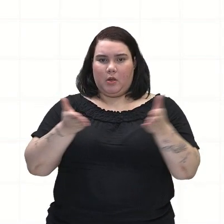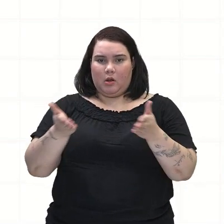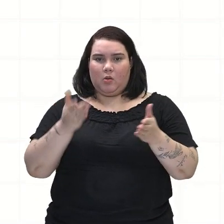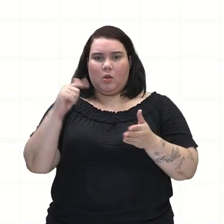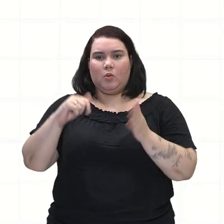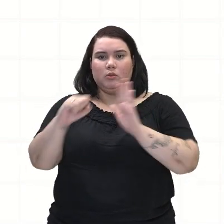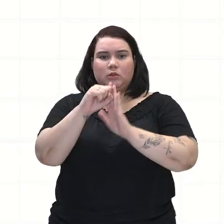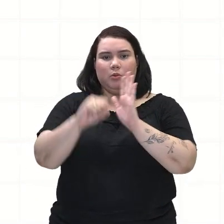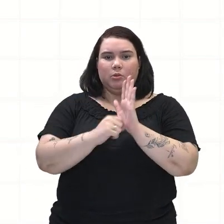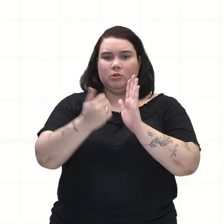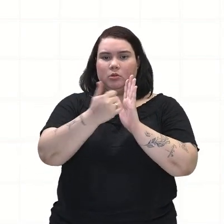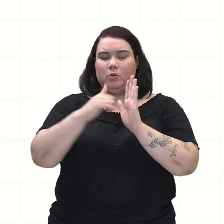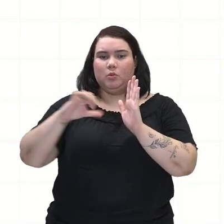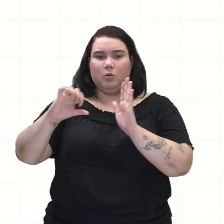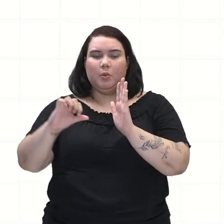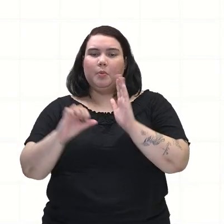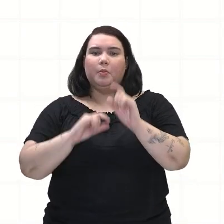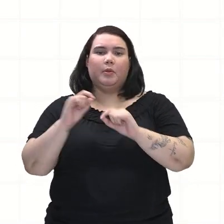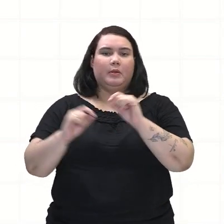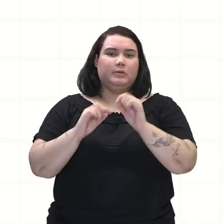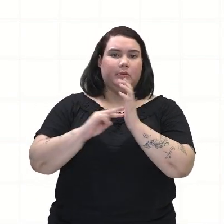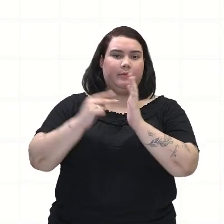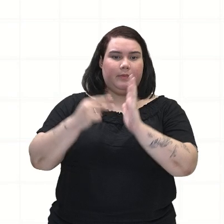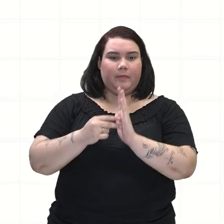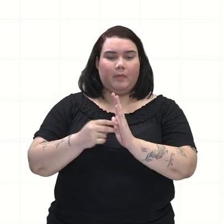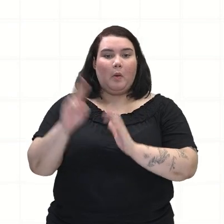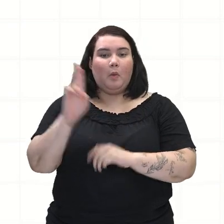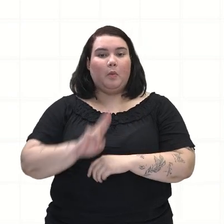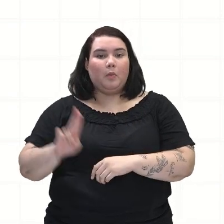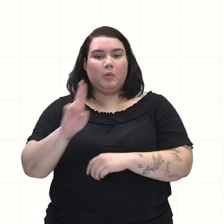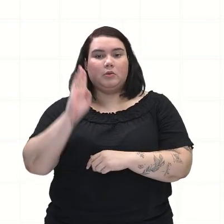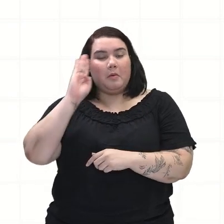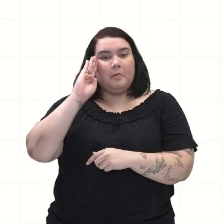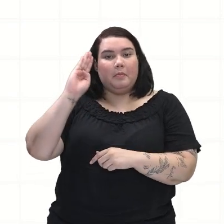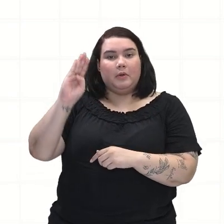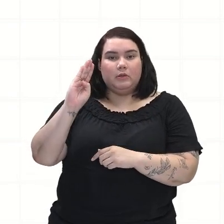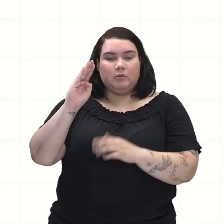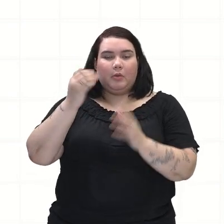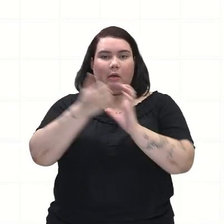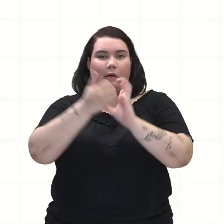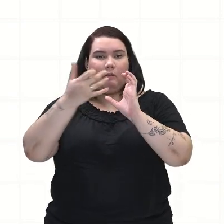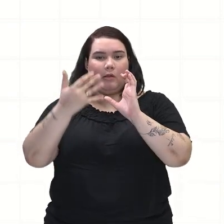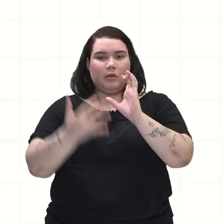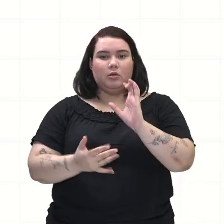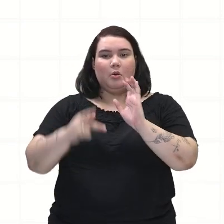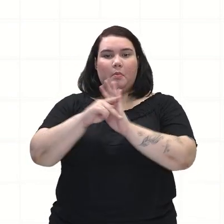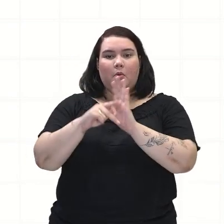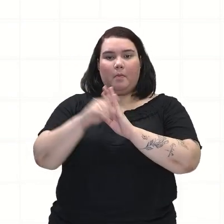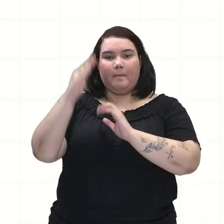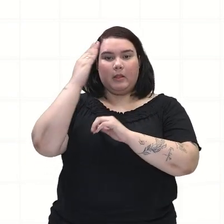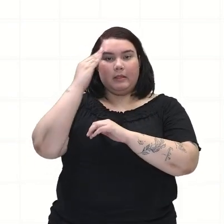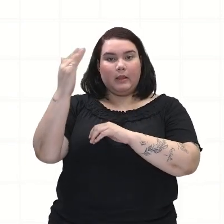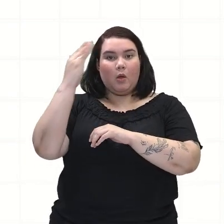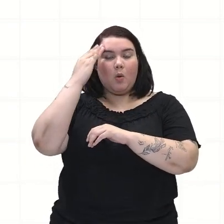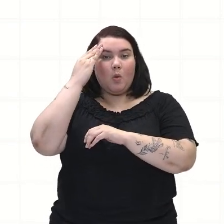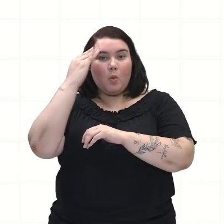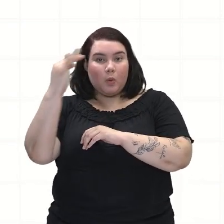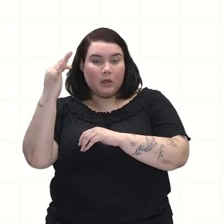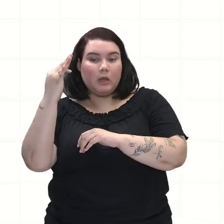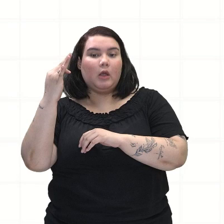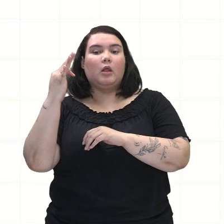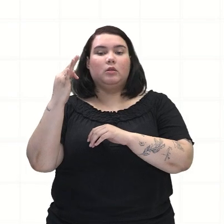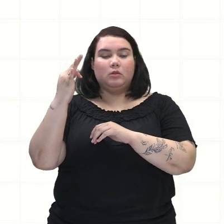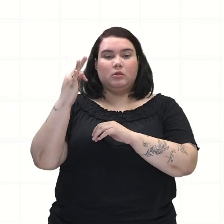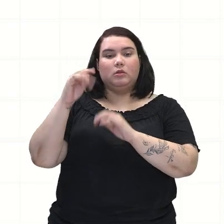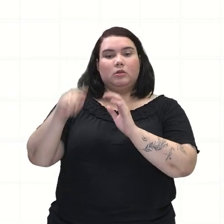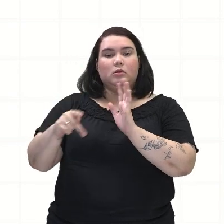do século XIX e que vai aplicar princípios dessa teoria da evolução do Charles Darwin